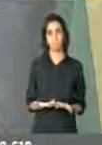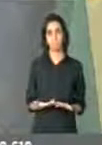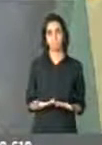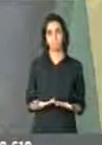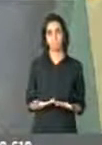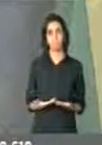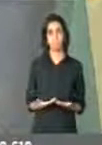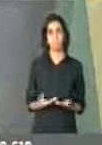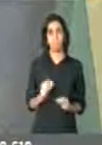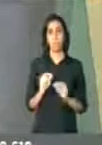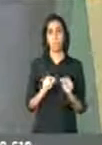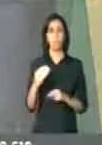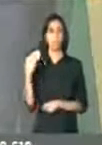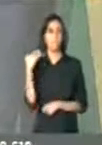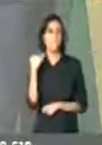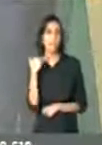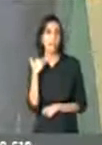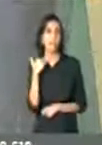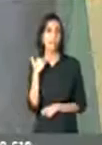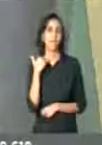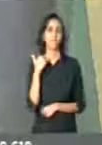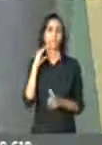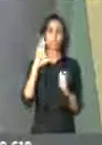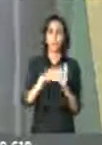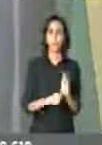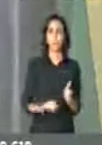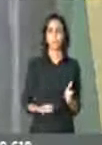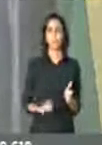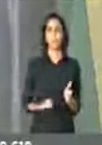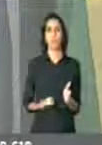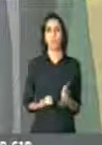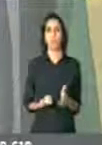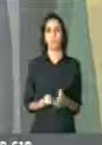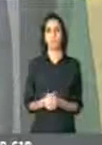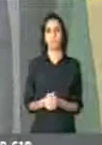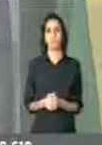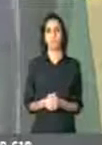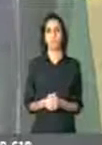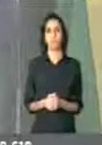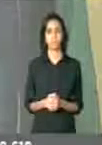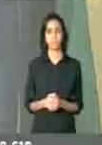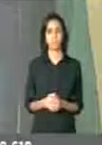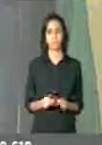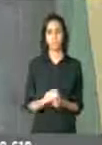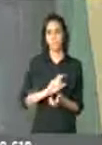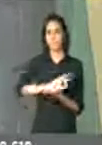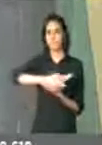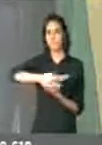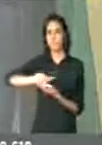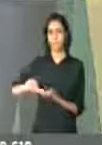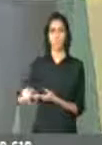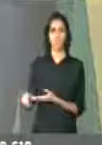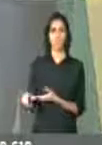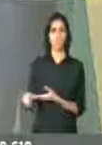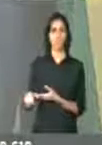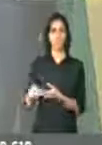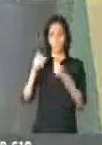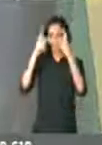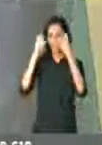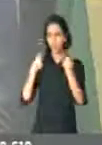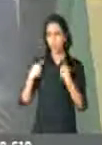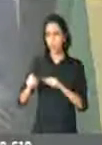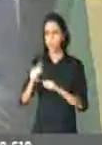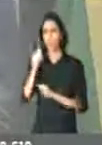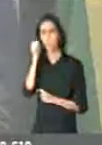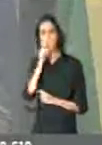caixas eletrônicos, quer seja por acometimento de crime contra as mulheres,